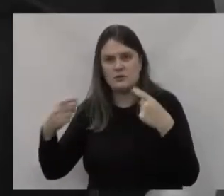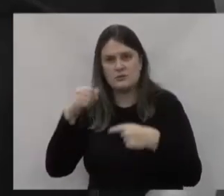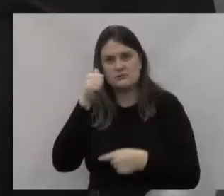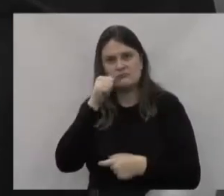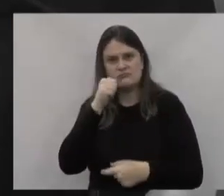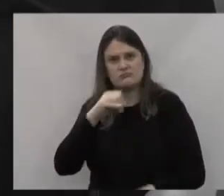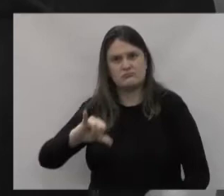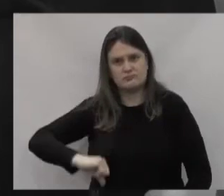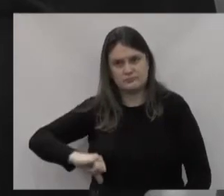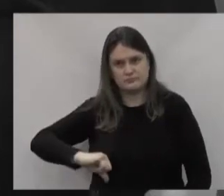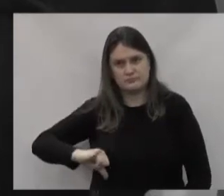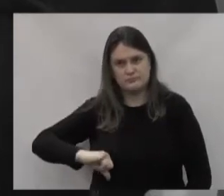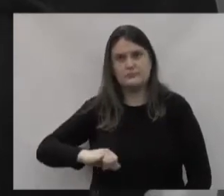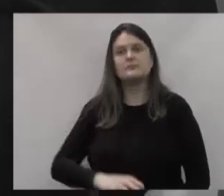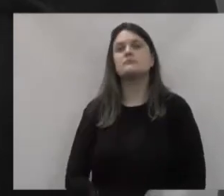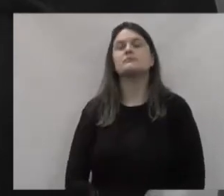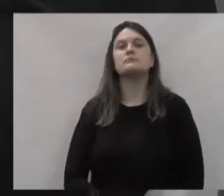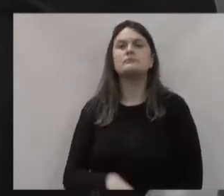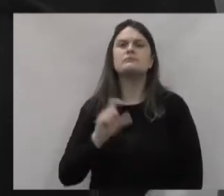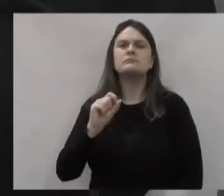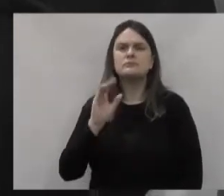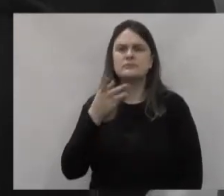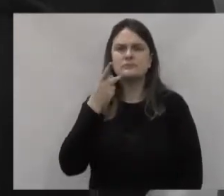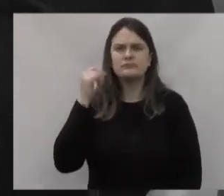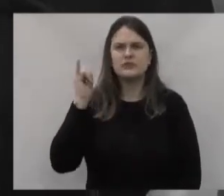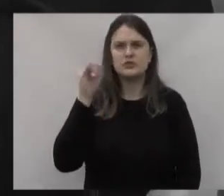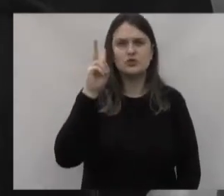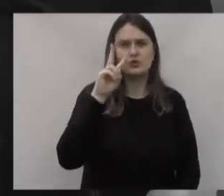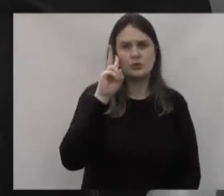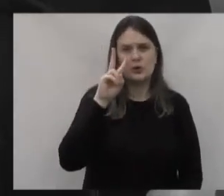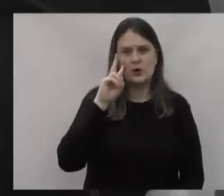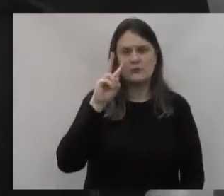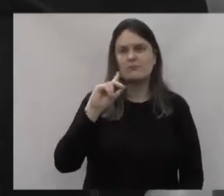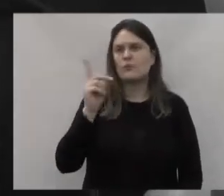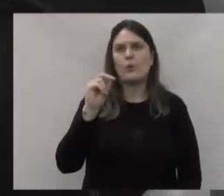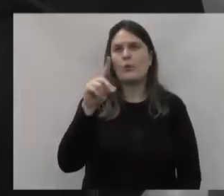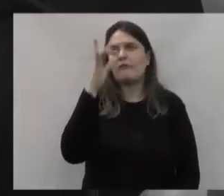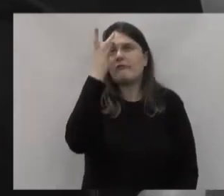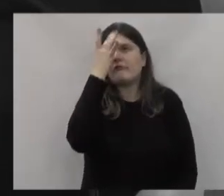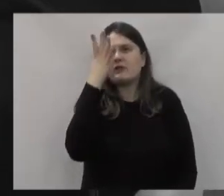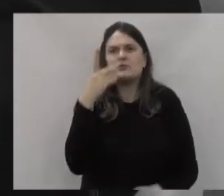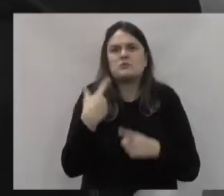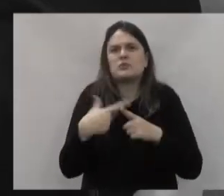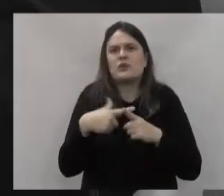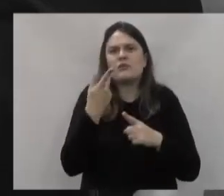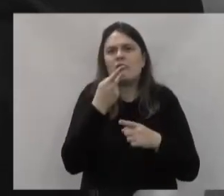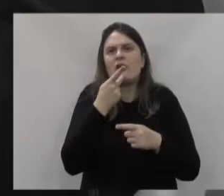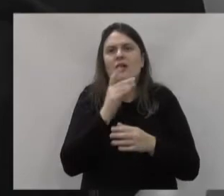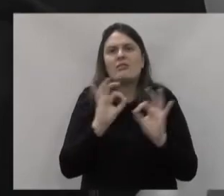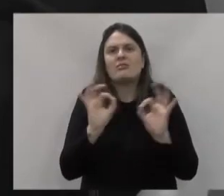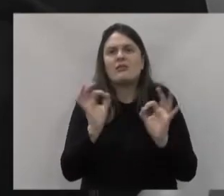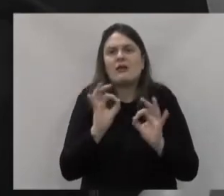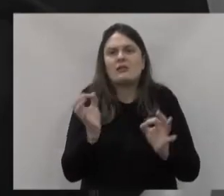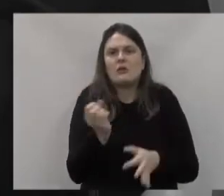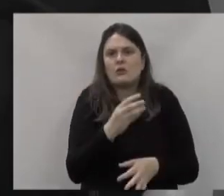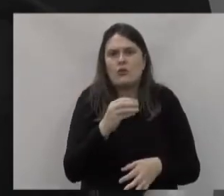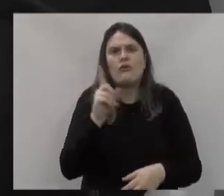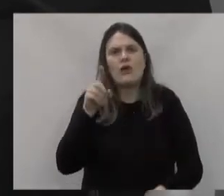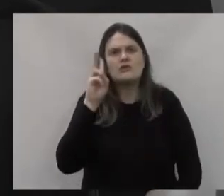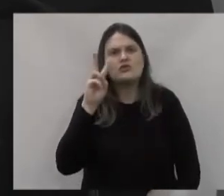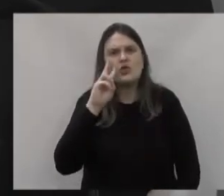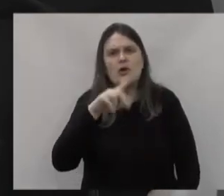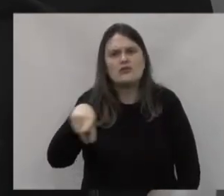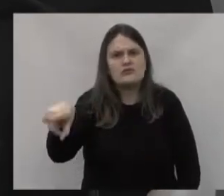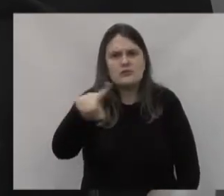vive. O que eu vou contar aqui para vocês hoje não é fácil, porque eu não vou trazer nada de novo. E são histórias que